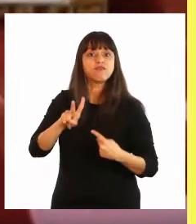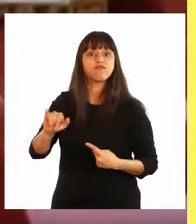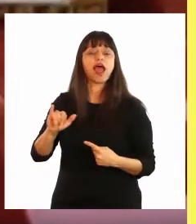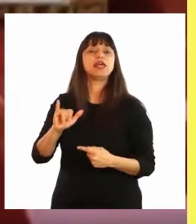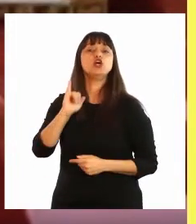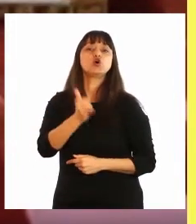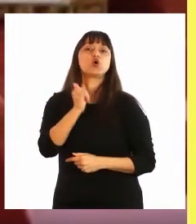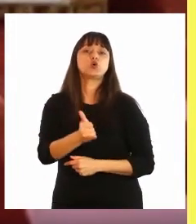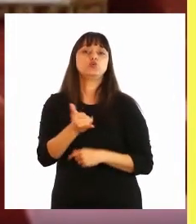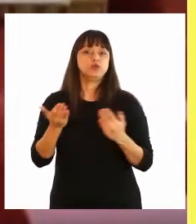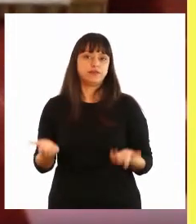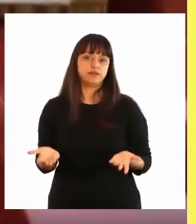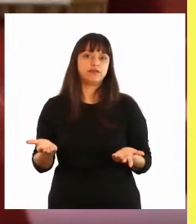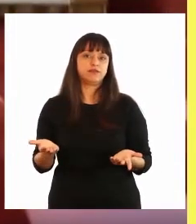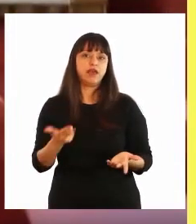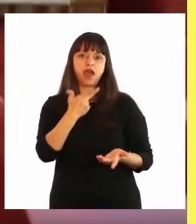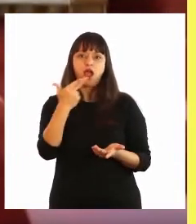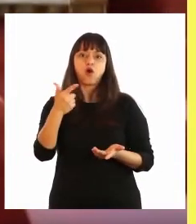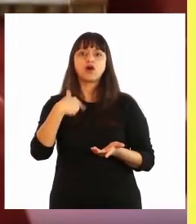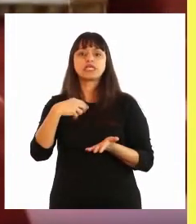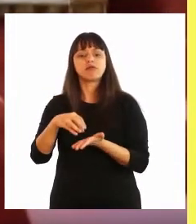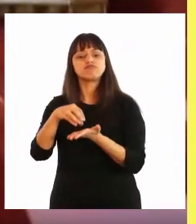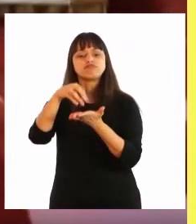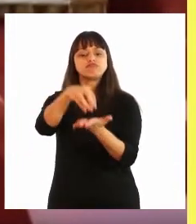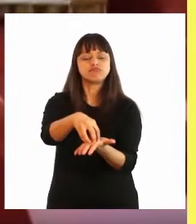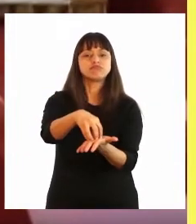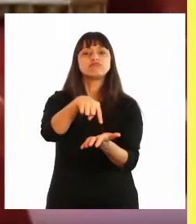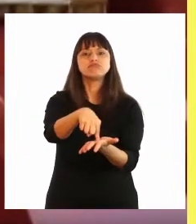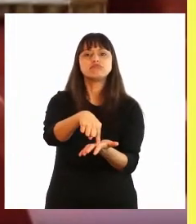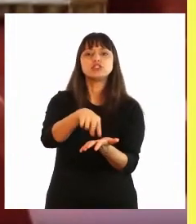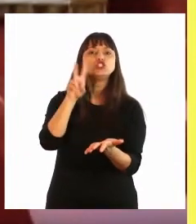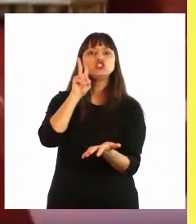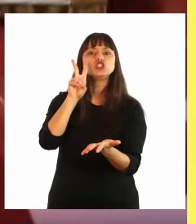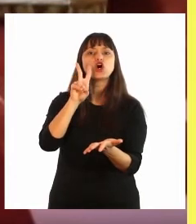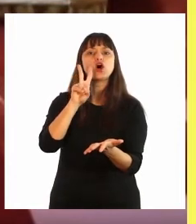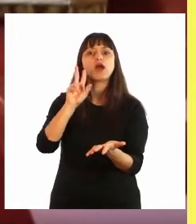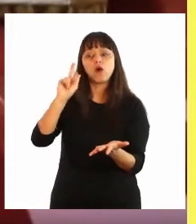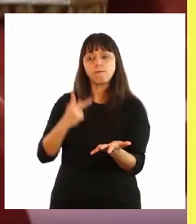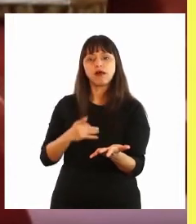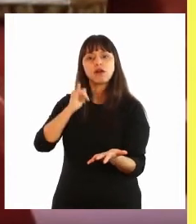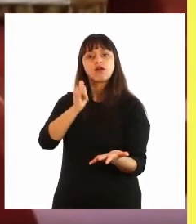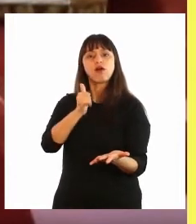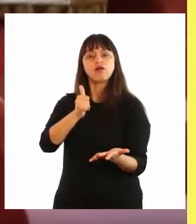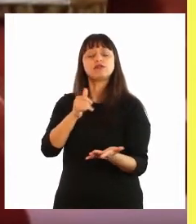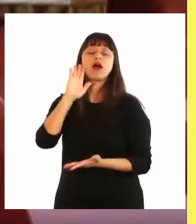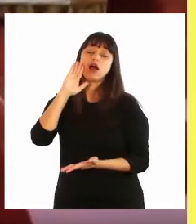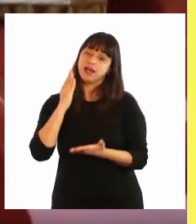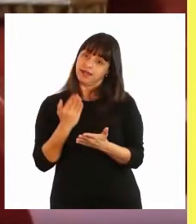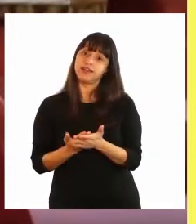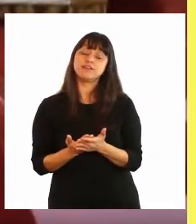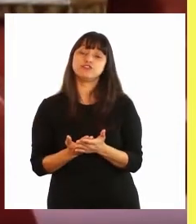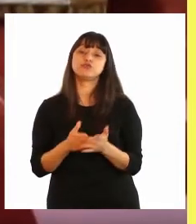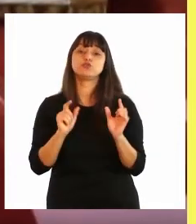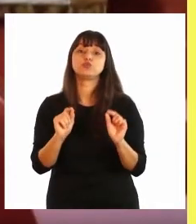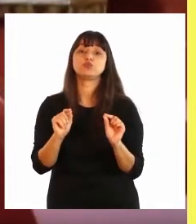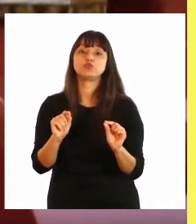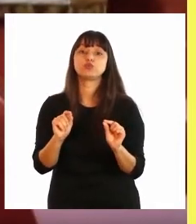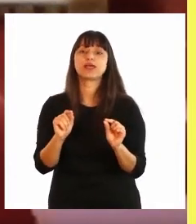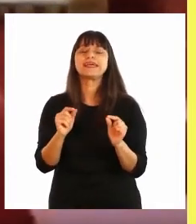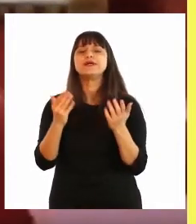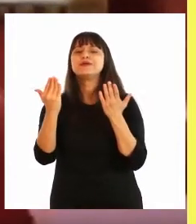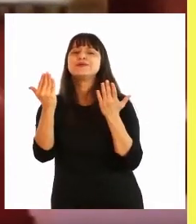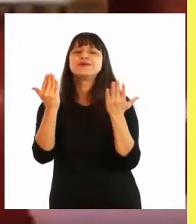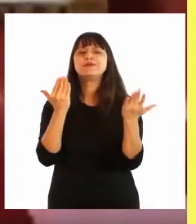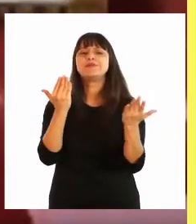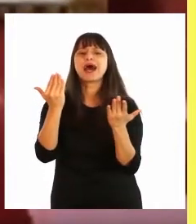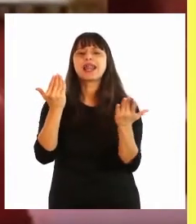e assim elas vão contando as histórias. Eu acredito que eu trago dessa maneira, assim, para fazer realmente um